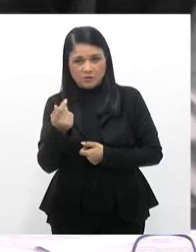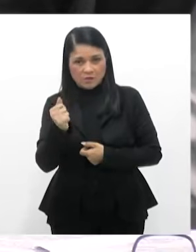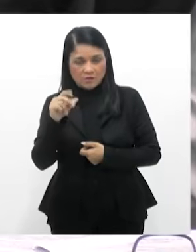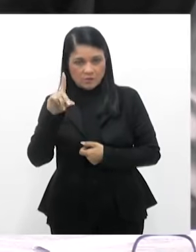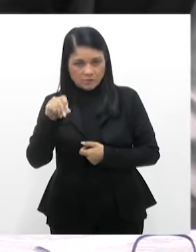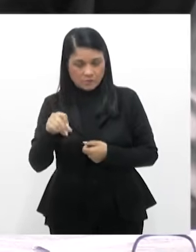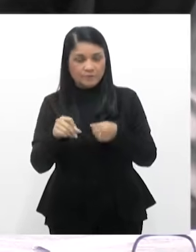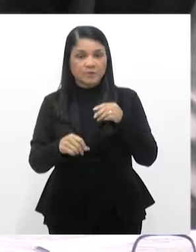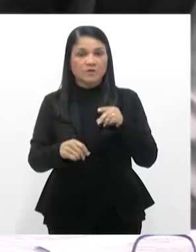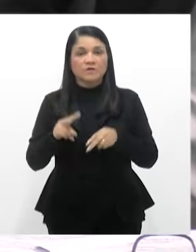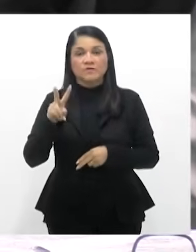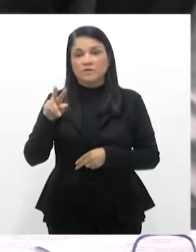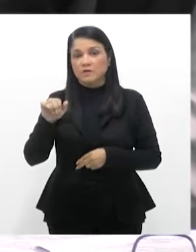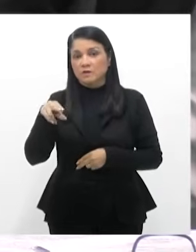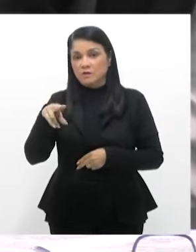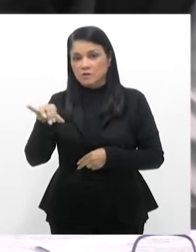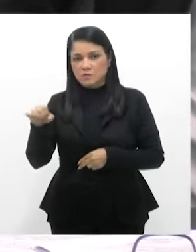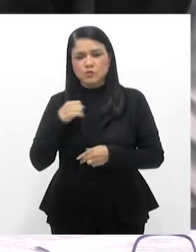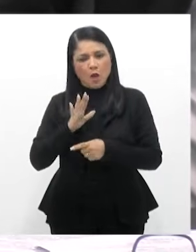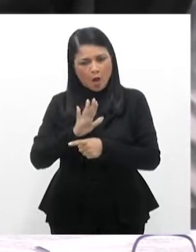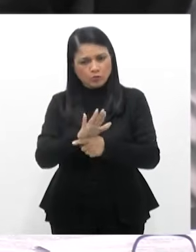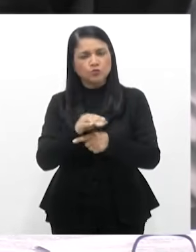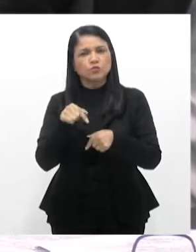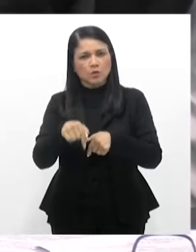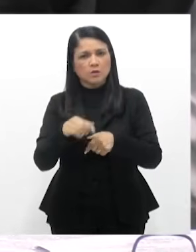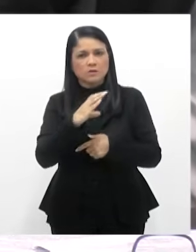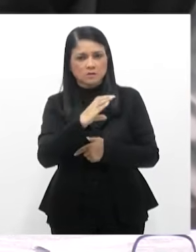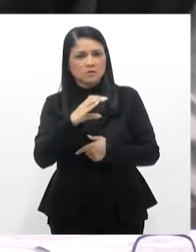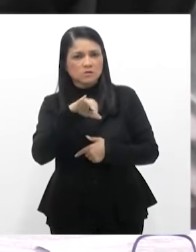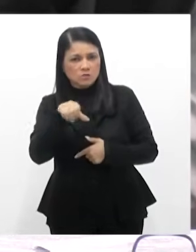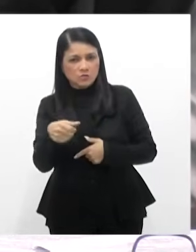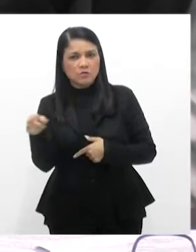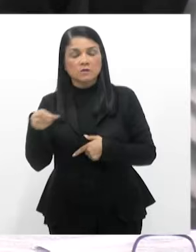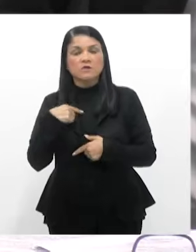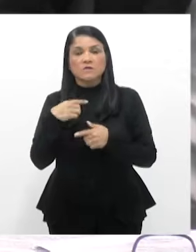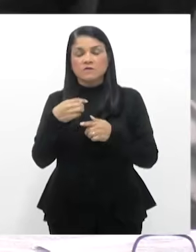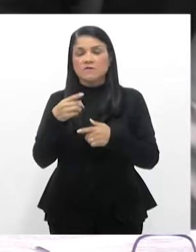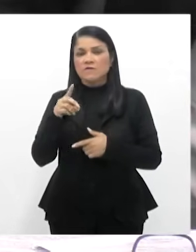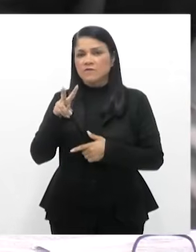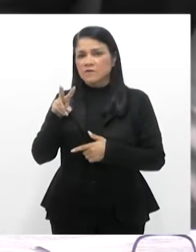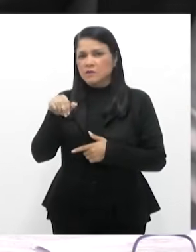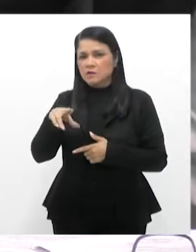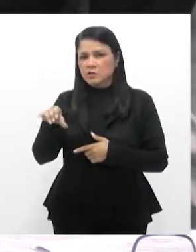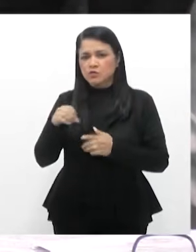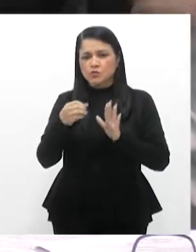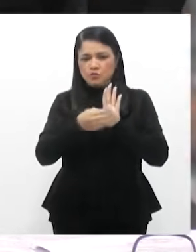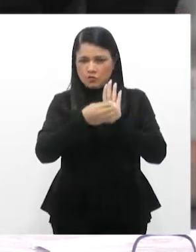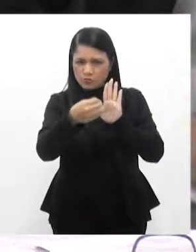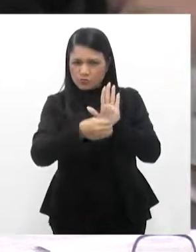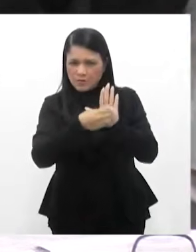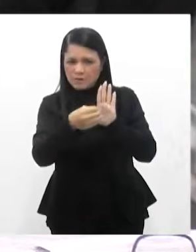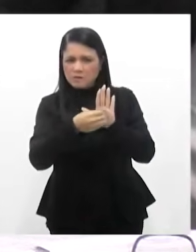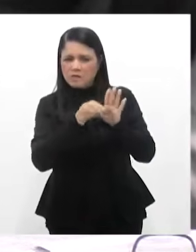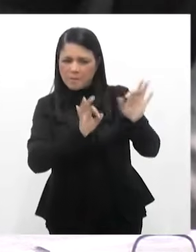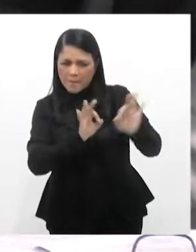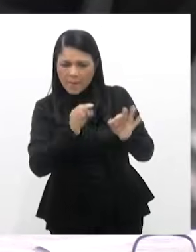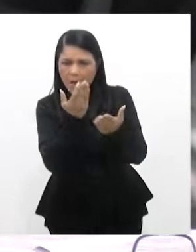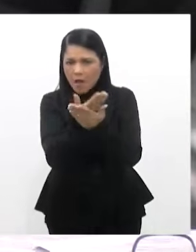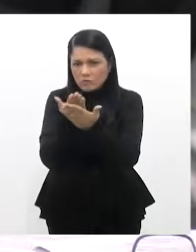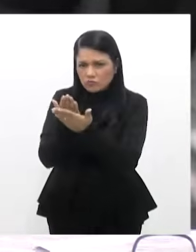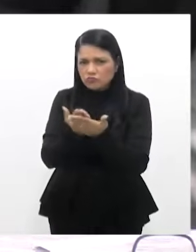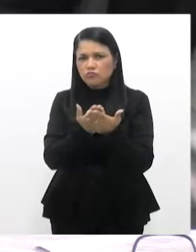Cozzolino ajudaram muito. O deputado Cozzolino realmente preparou pareceres que ele estudou, que ele